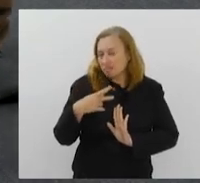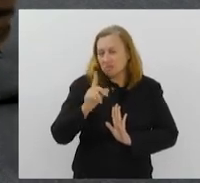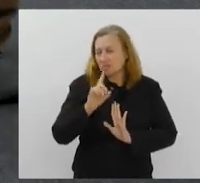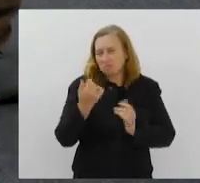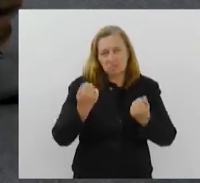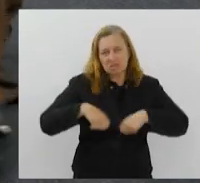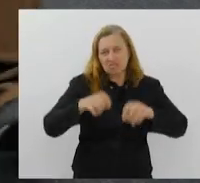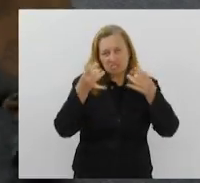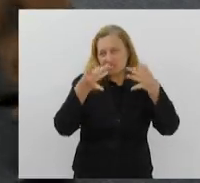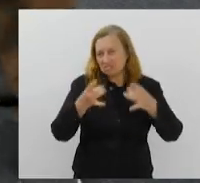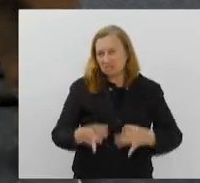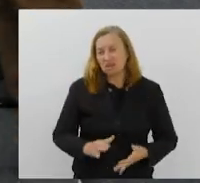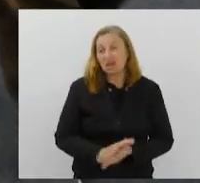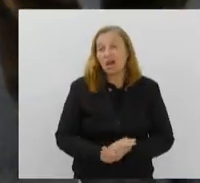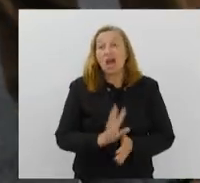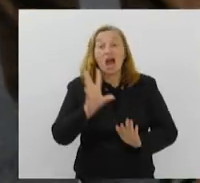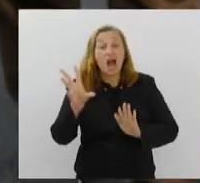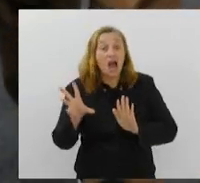detalhar.